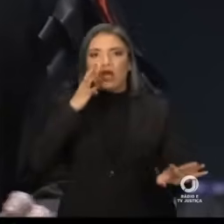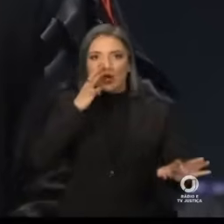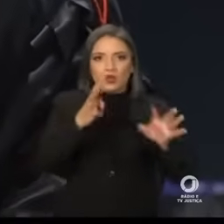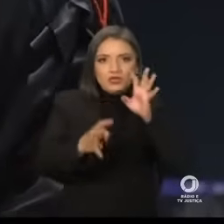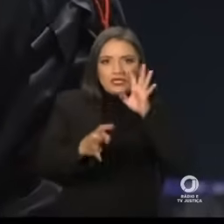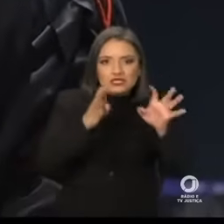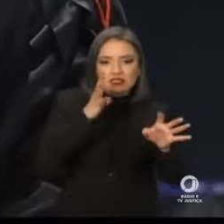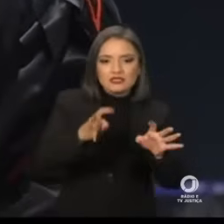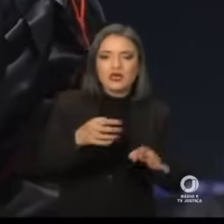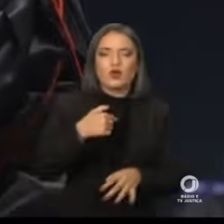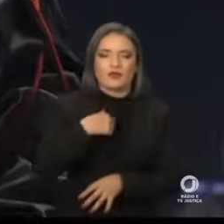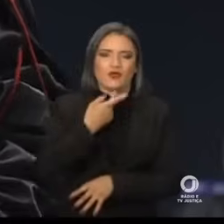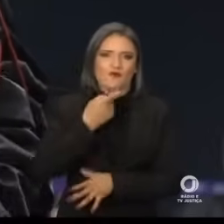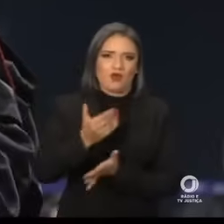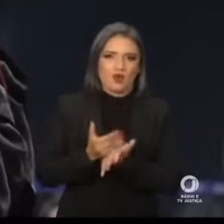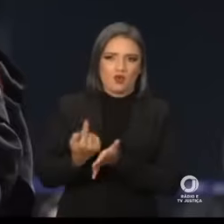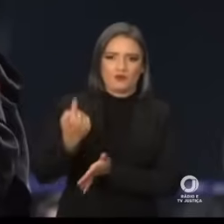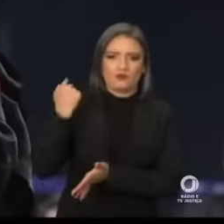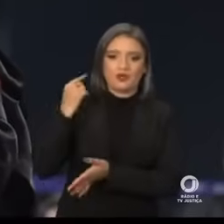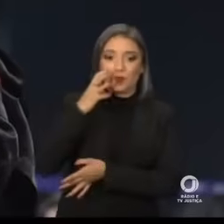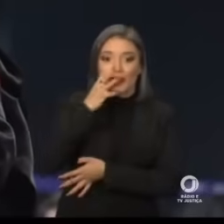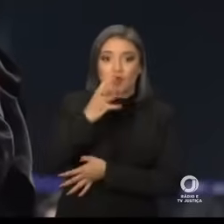disse no início, que é uma acusação